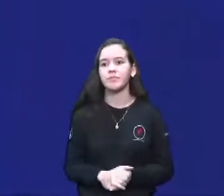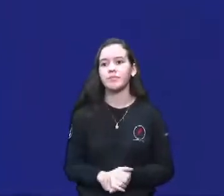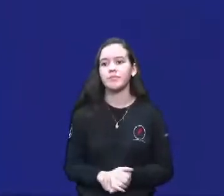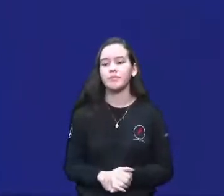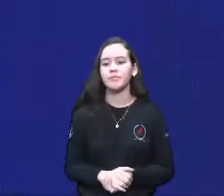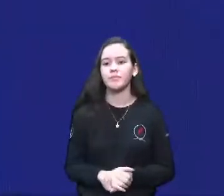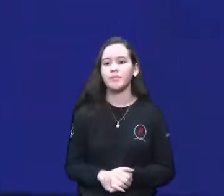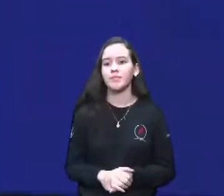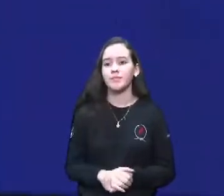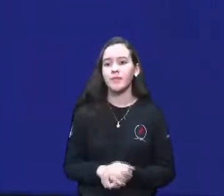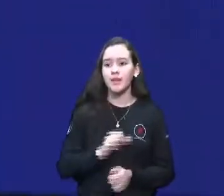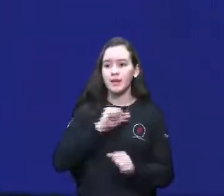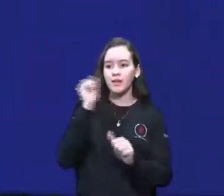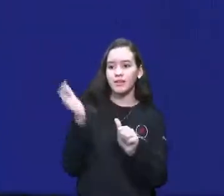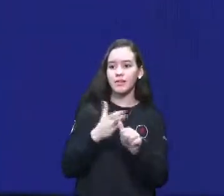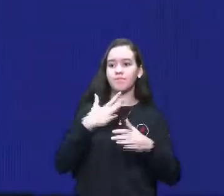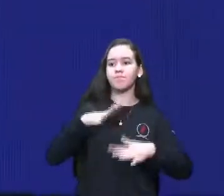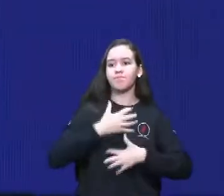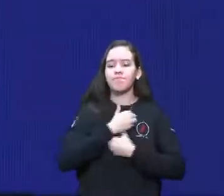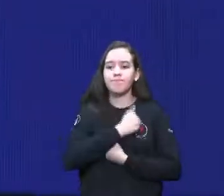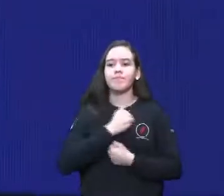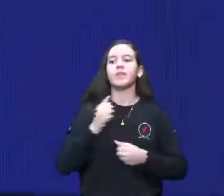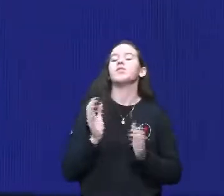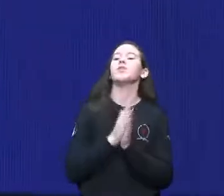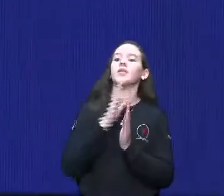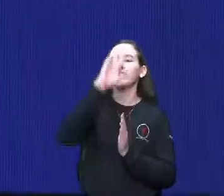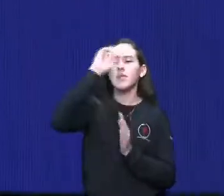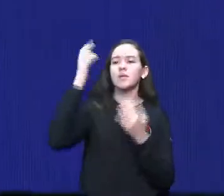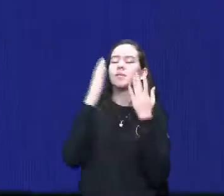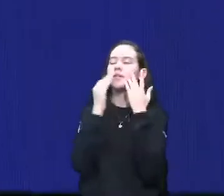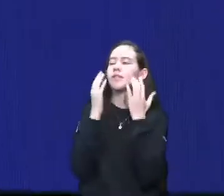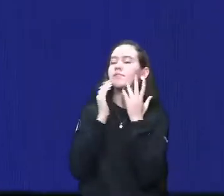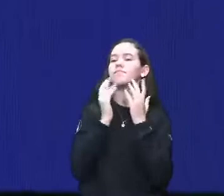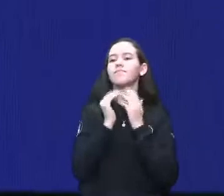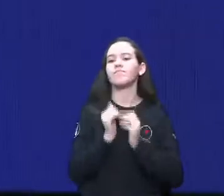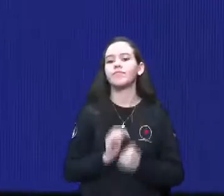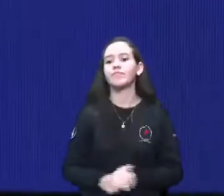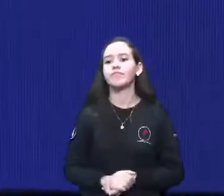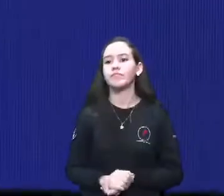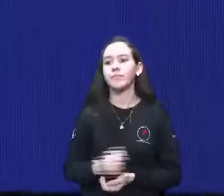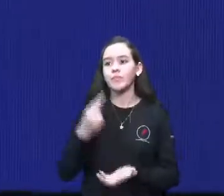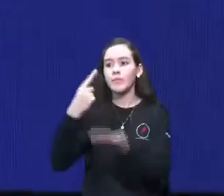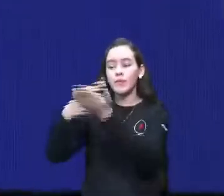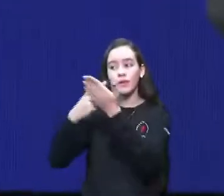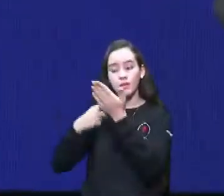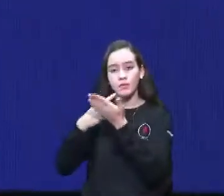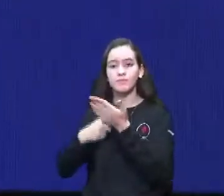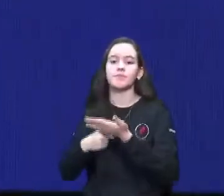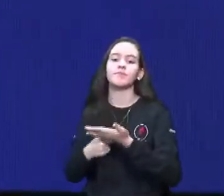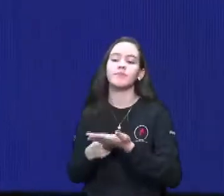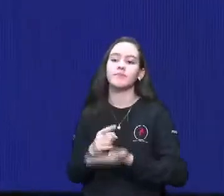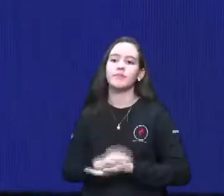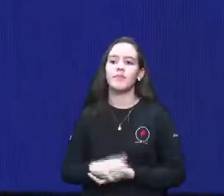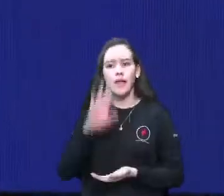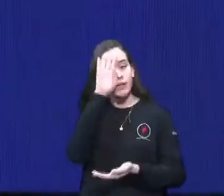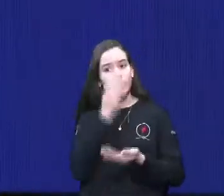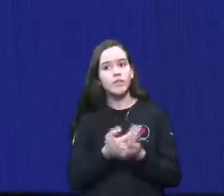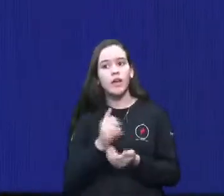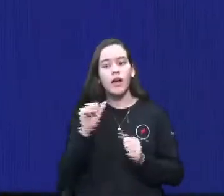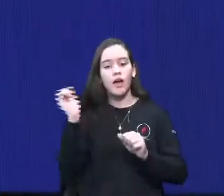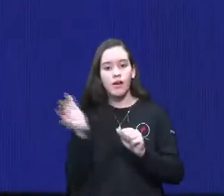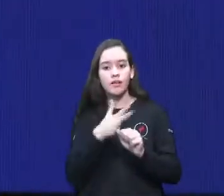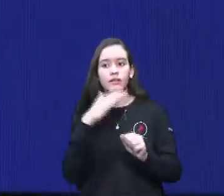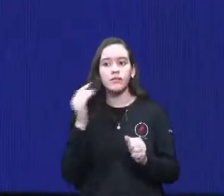Ela, pois, com amargura de alma, orou ao Senhor e chorou abundantemente, e votou um voto. Acredite, Ana votou o